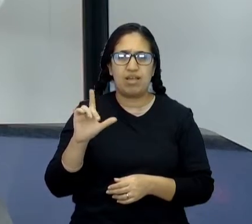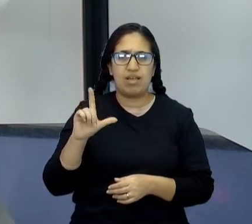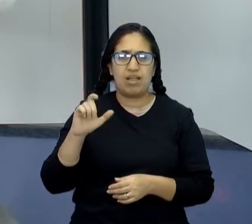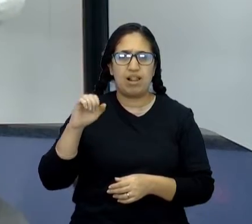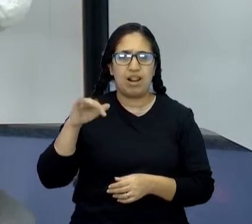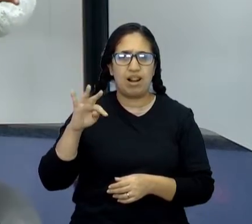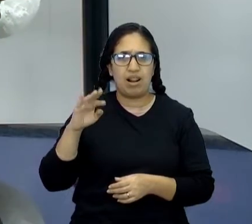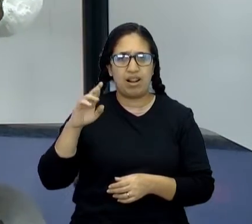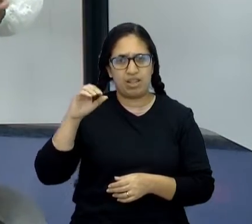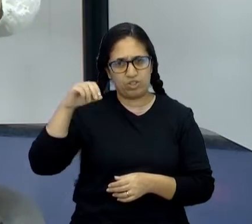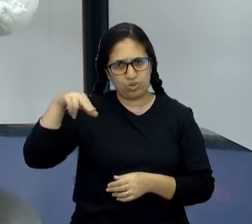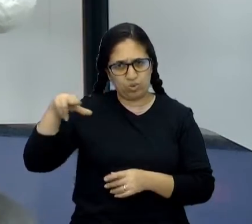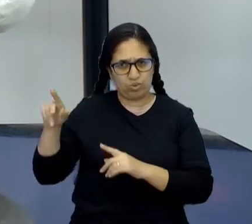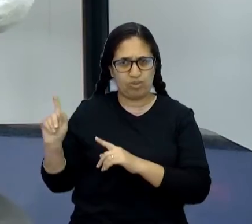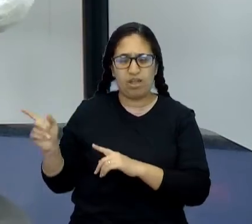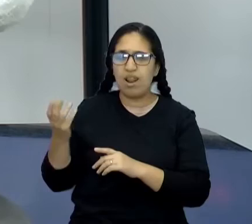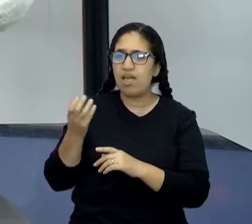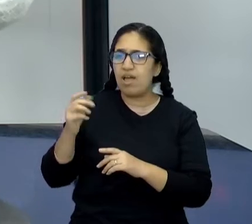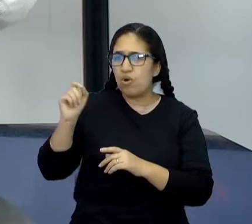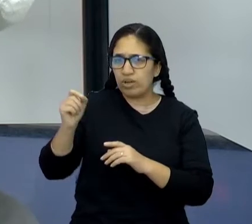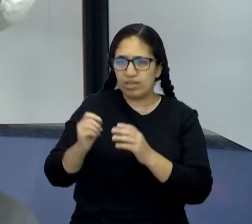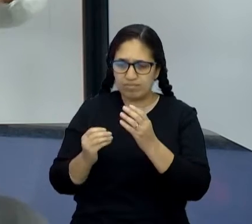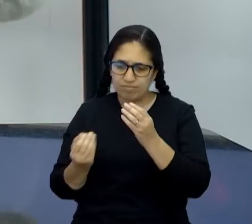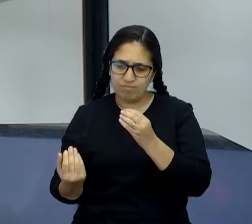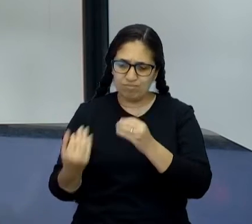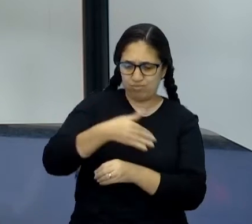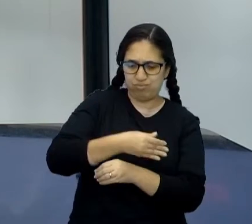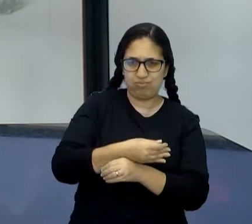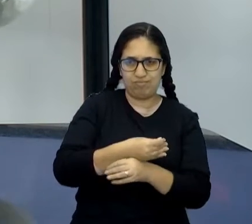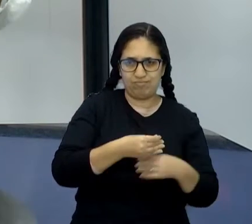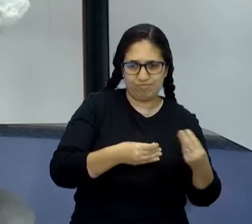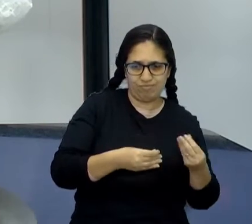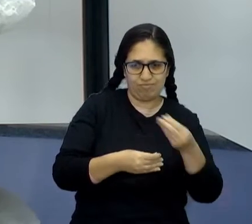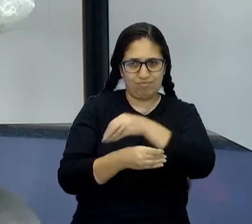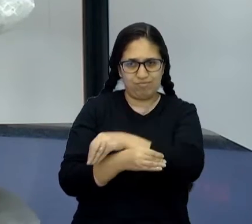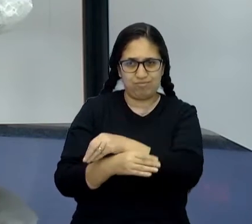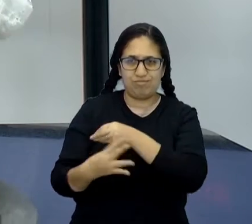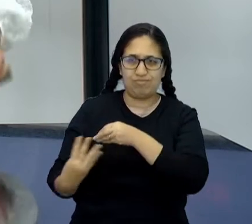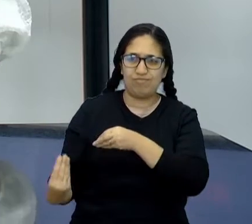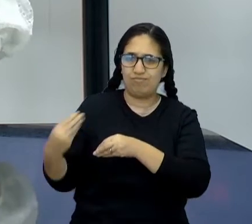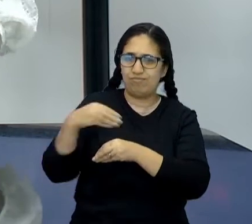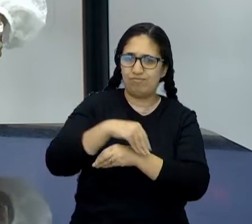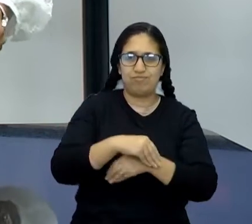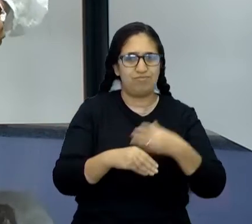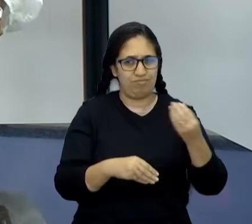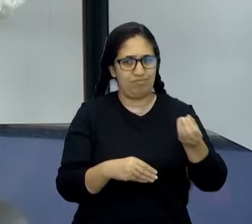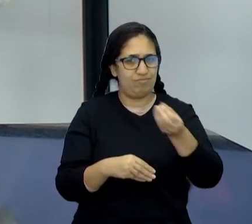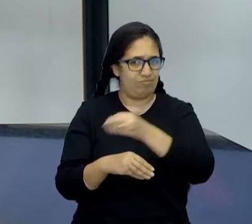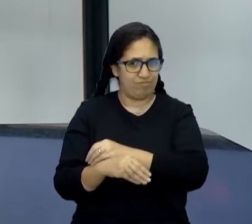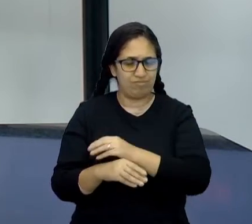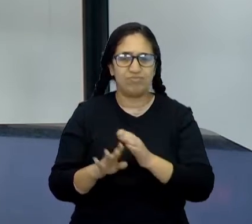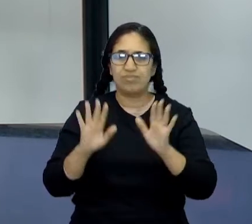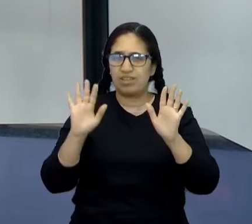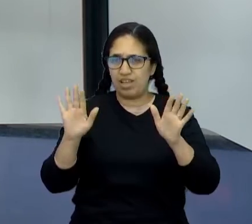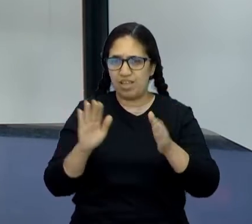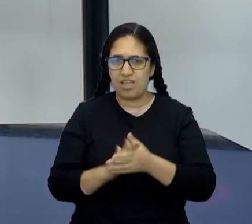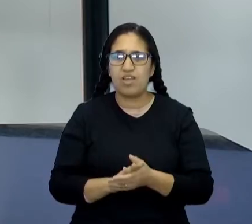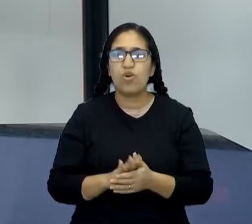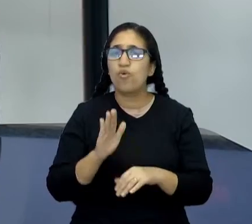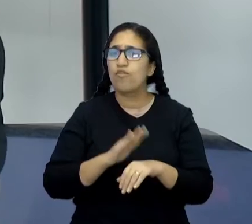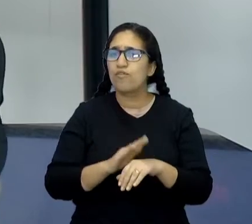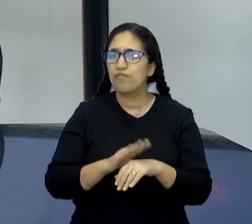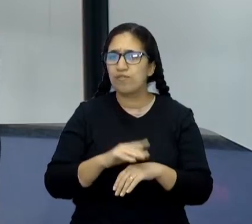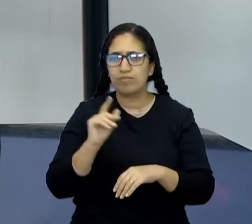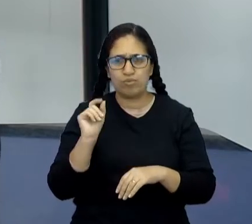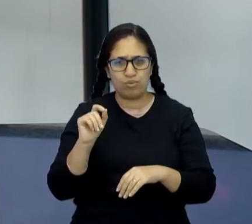ligo por esse fio aqui, vão querer sair de um, circular e voltar para outra ponta. Então, o que a gente tem? O que eu fiz